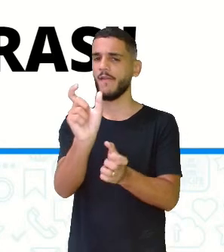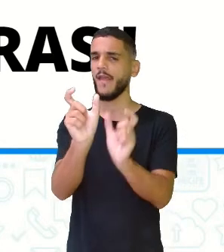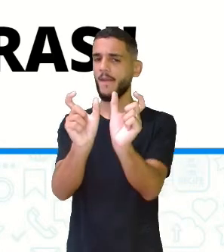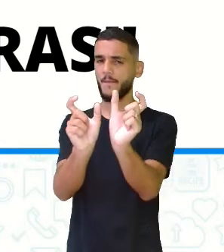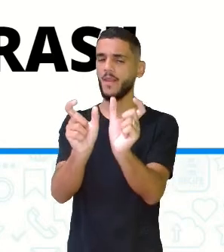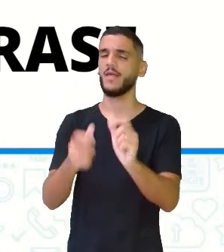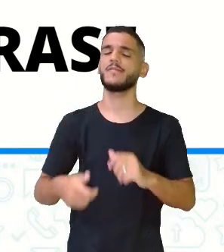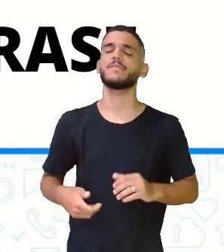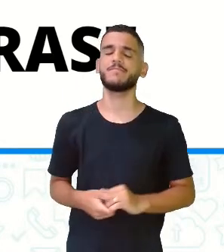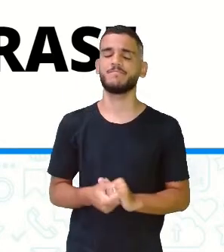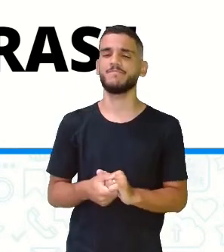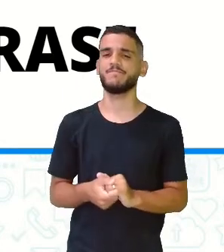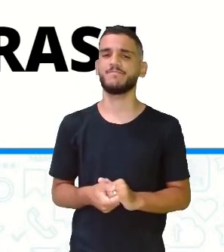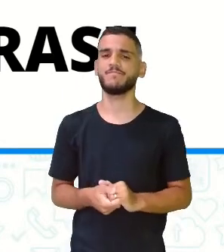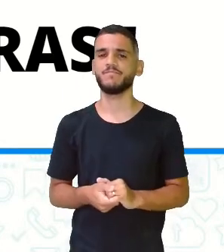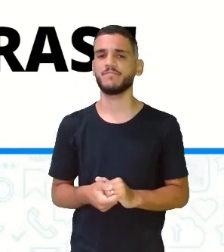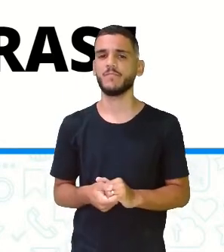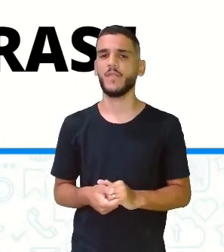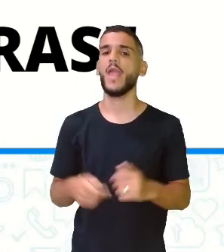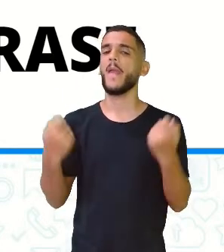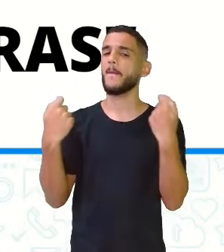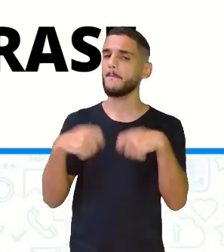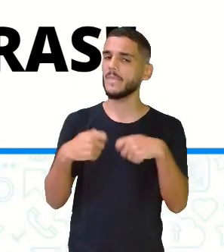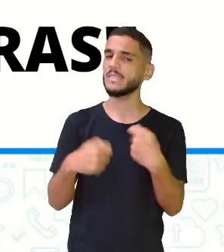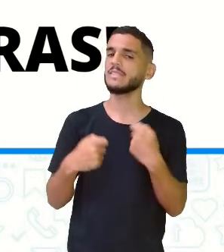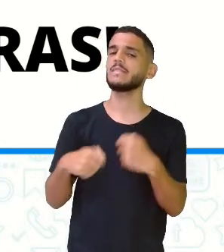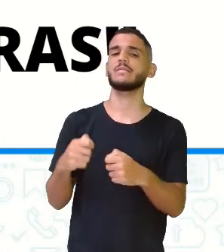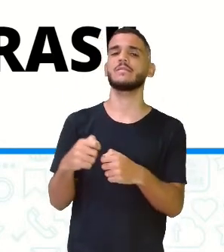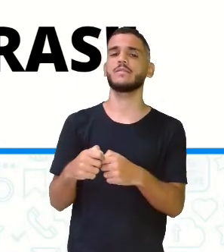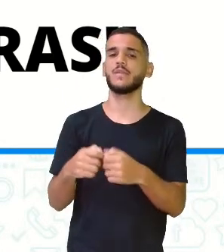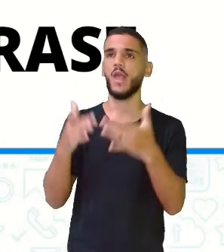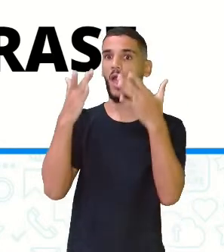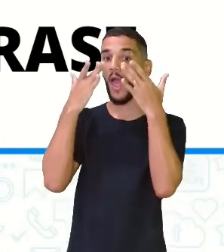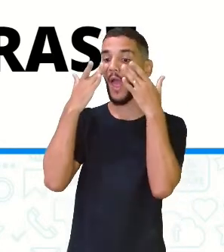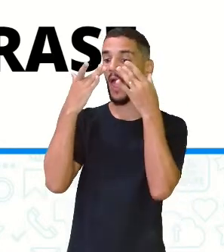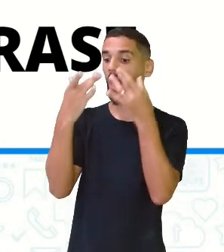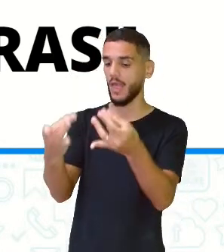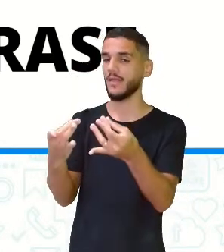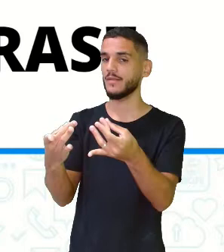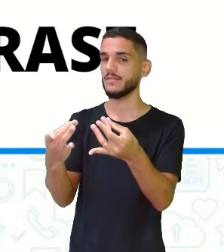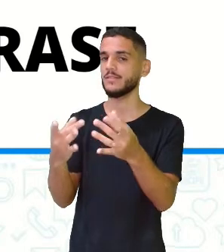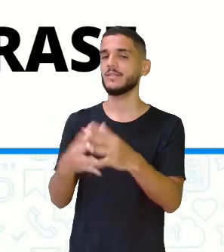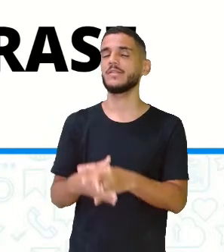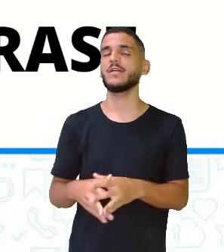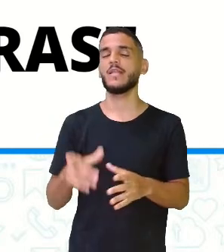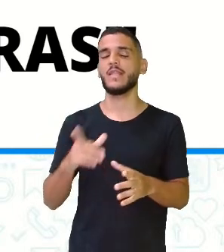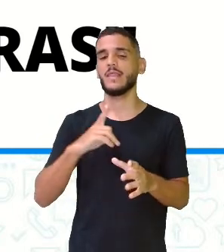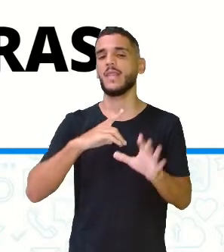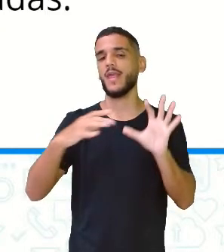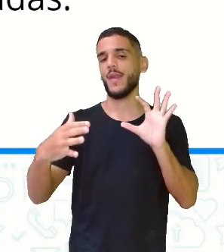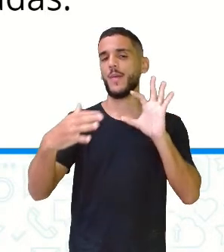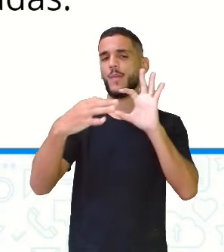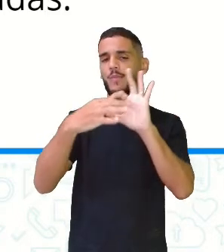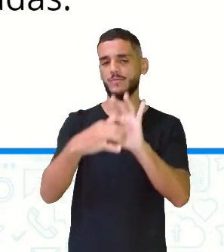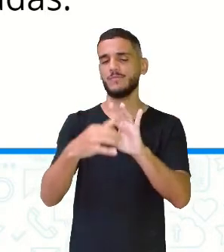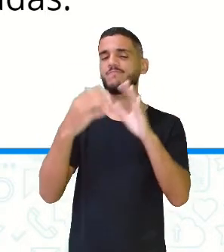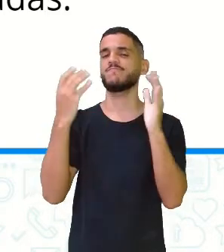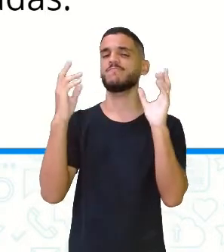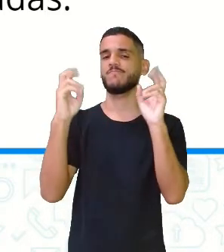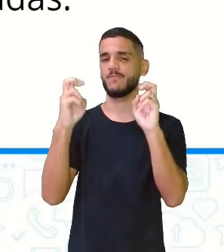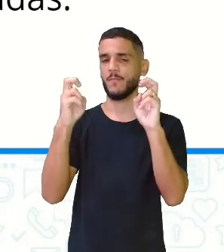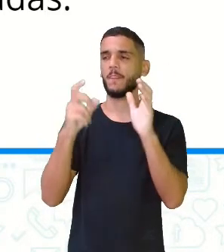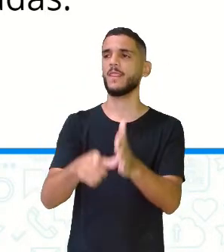não esqueçam disso, gente. É preciso atenção e porque esse assunto está ligado ao que a gente estava